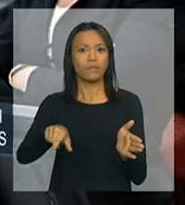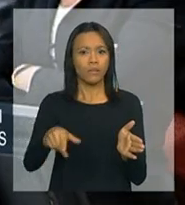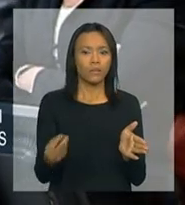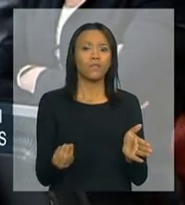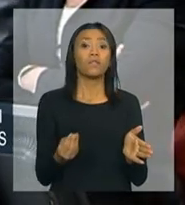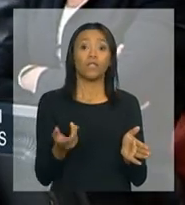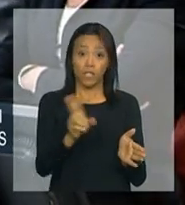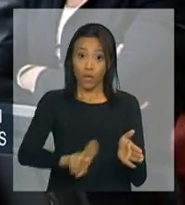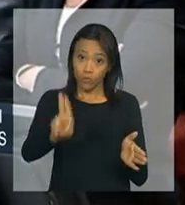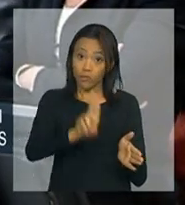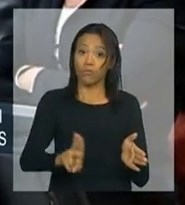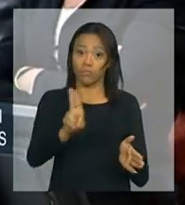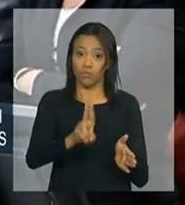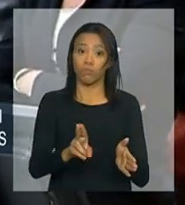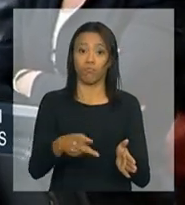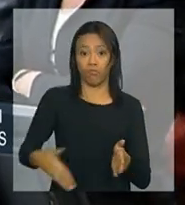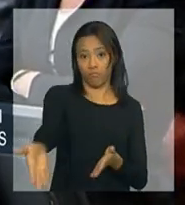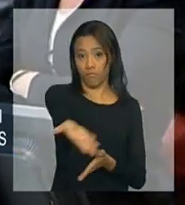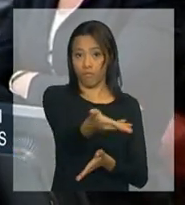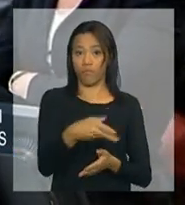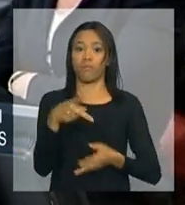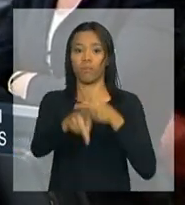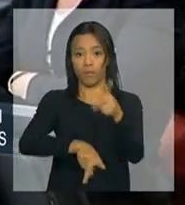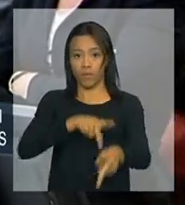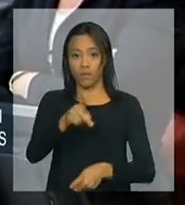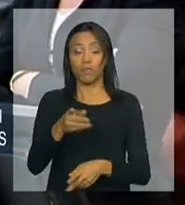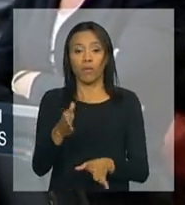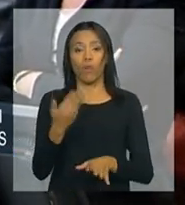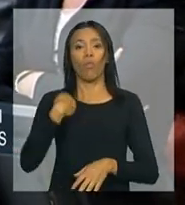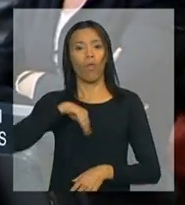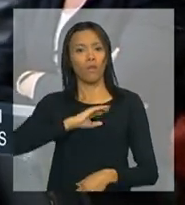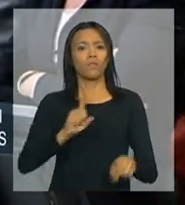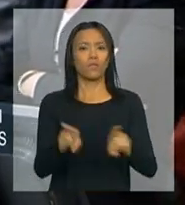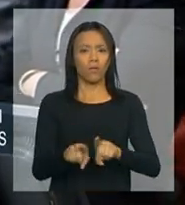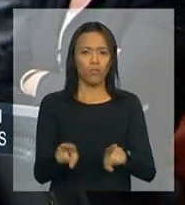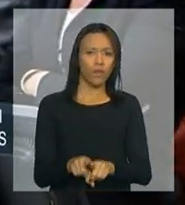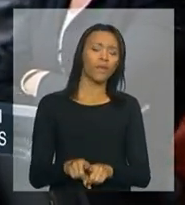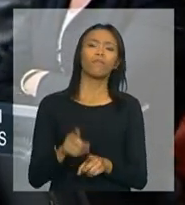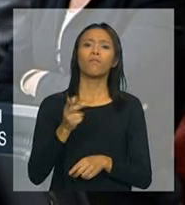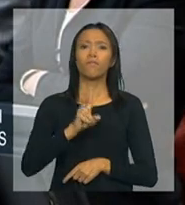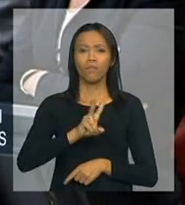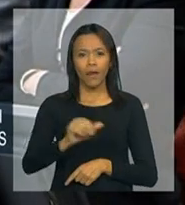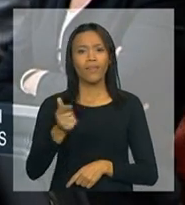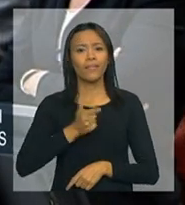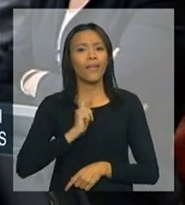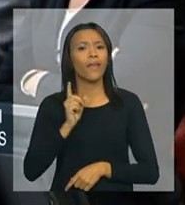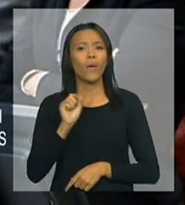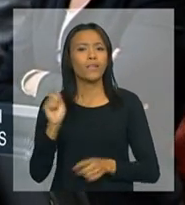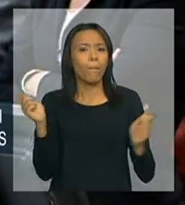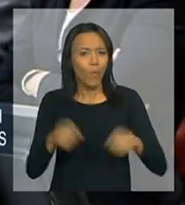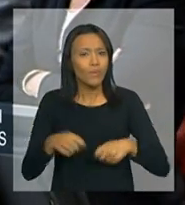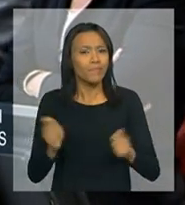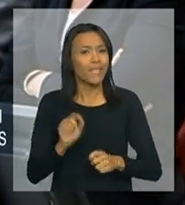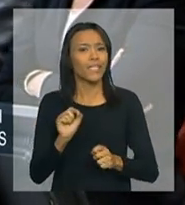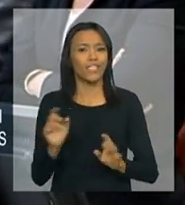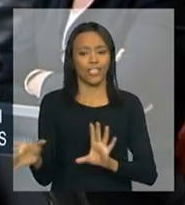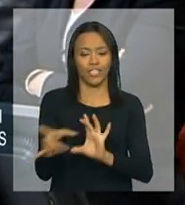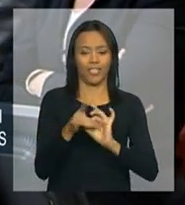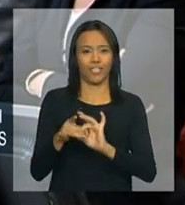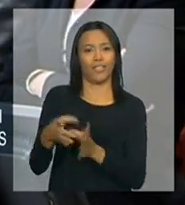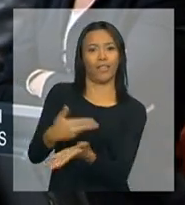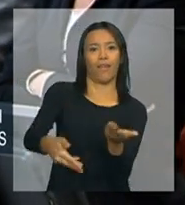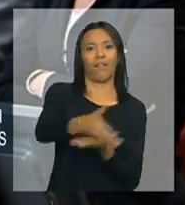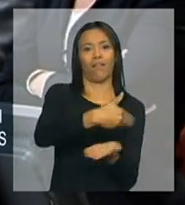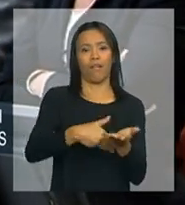meios de transporte de massa. Nós também iremos ter essa capacidade de integração. Acho que nós